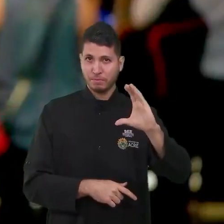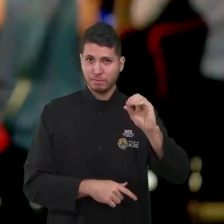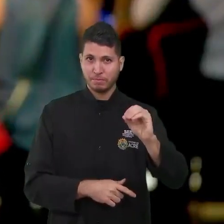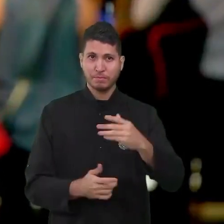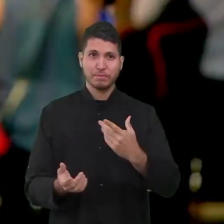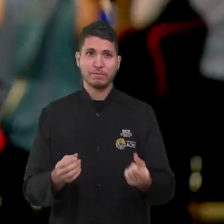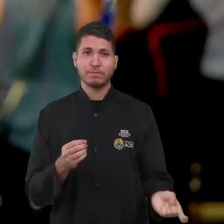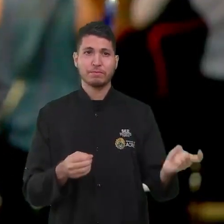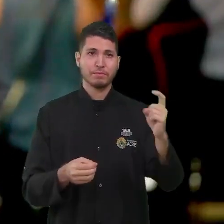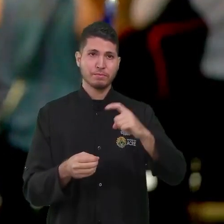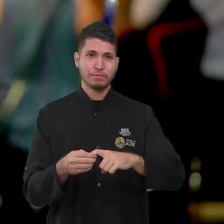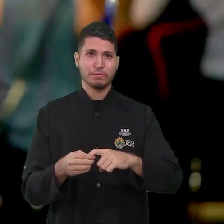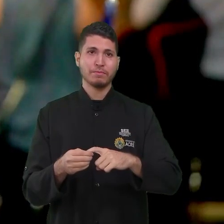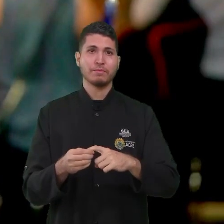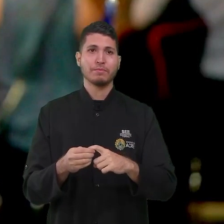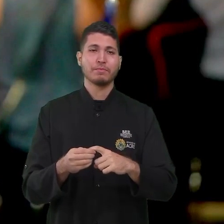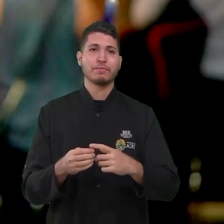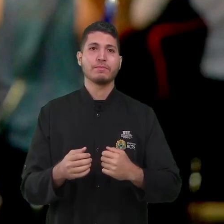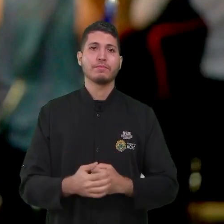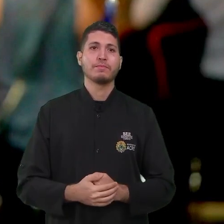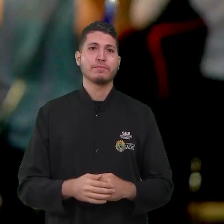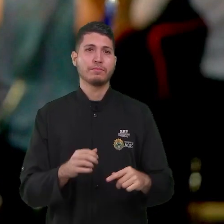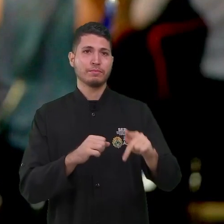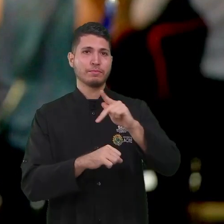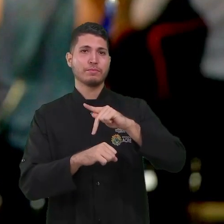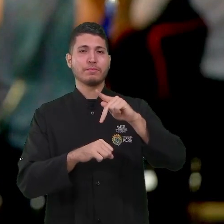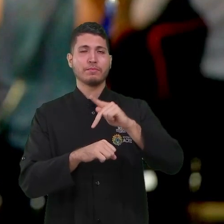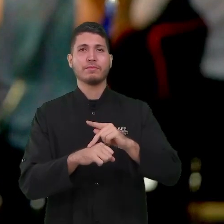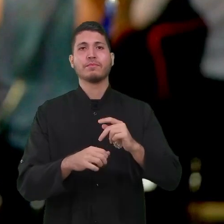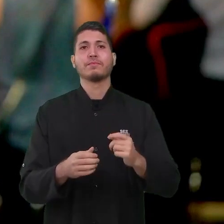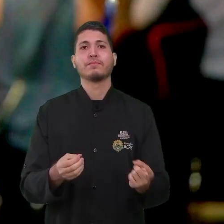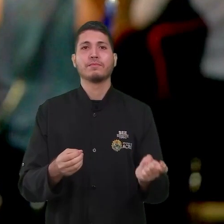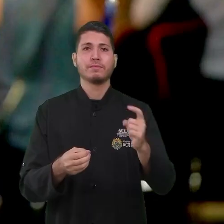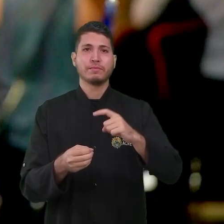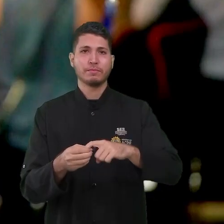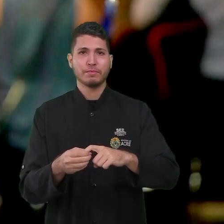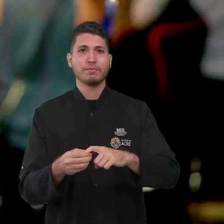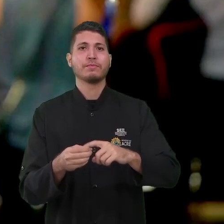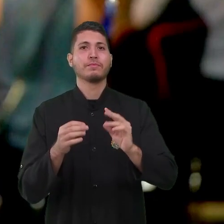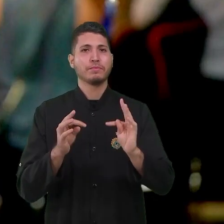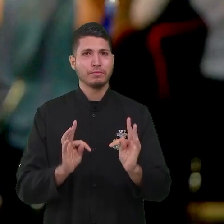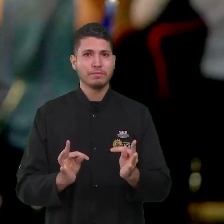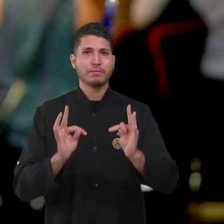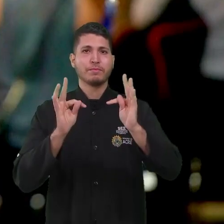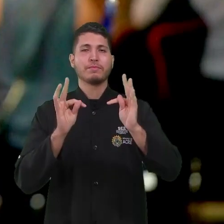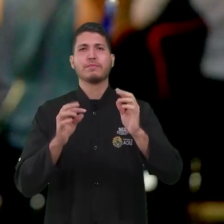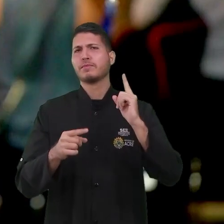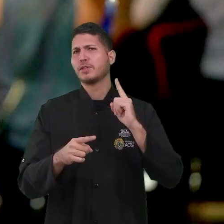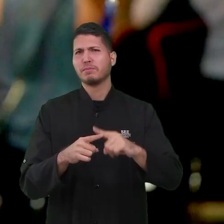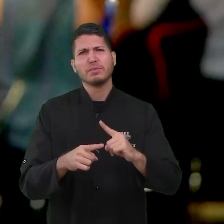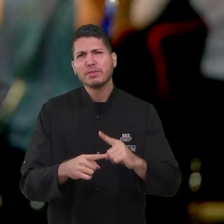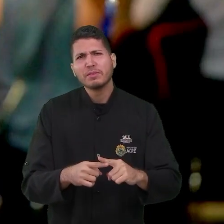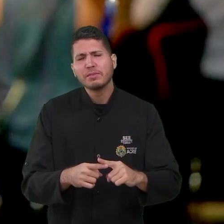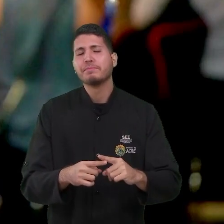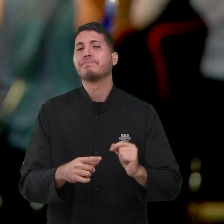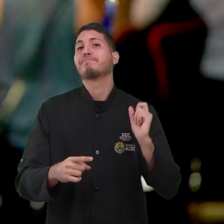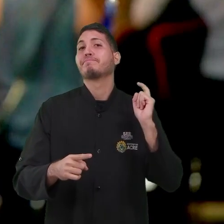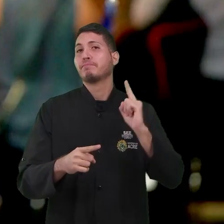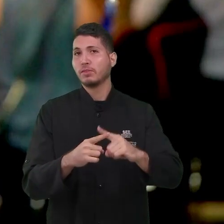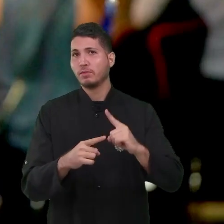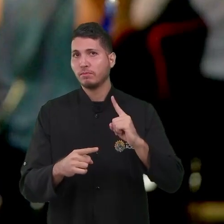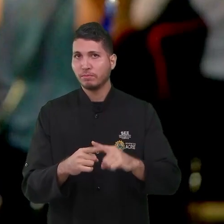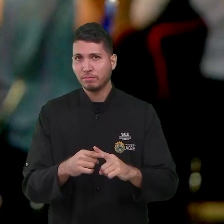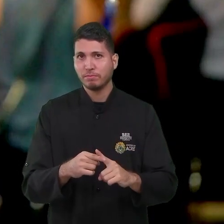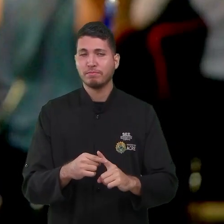Dependência. Dentro desses países, a gente vai ter uma alta dependência de tecnologia. Por quê? Porque esses países vão ter